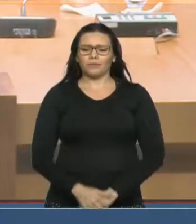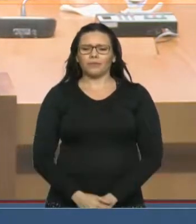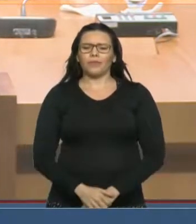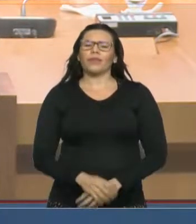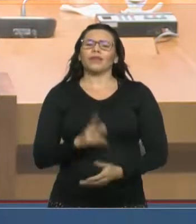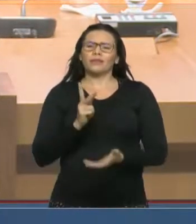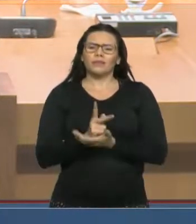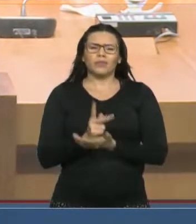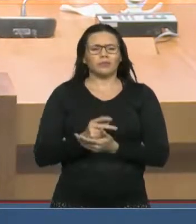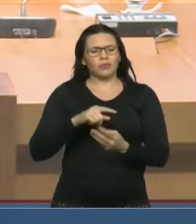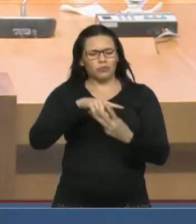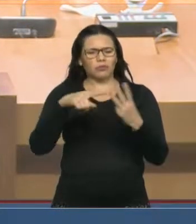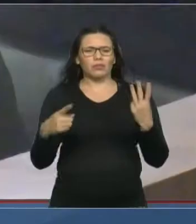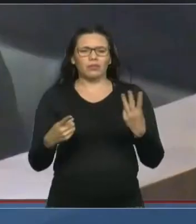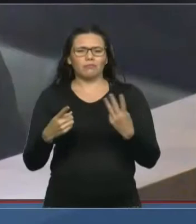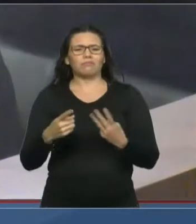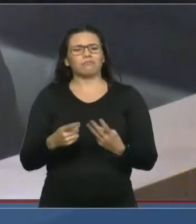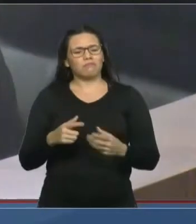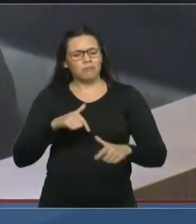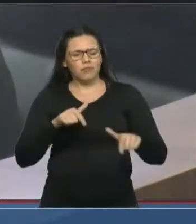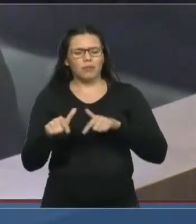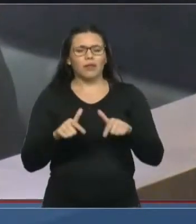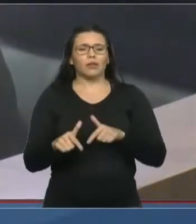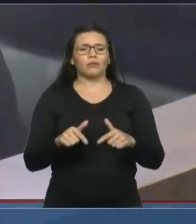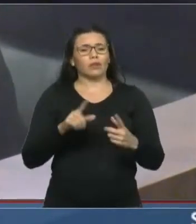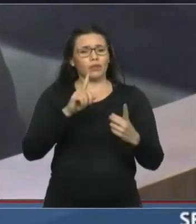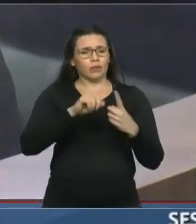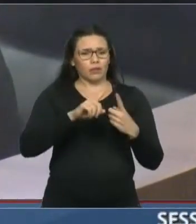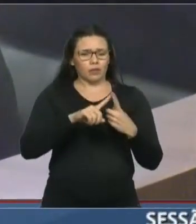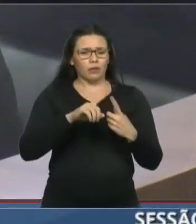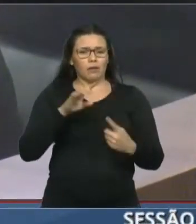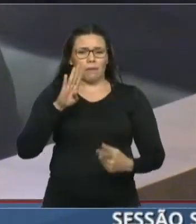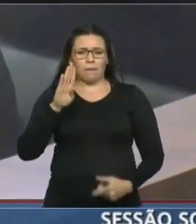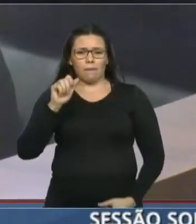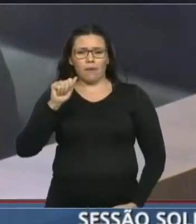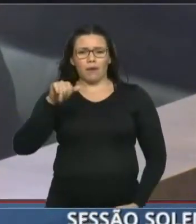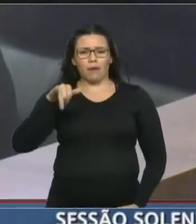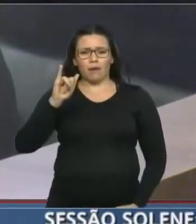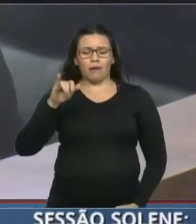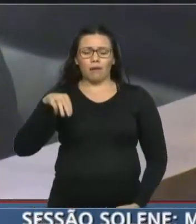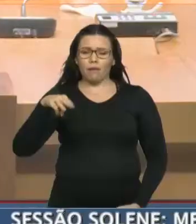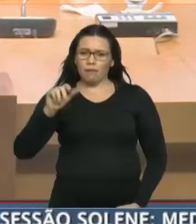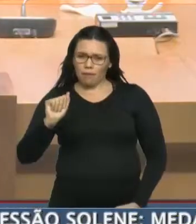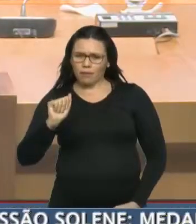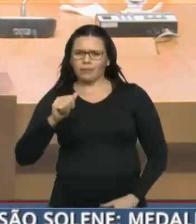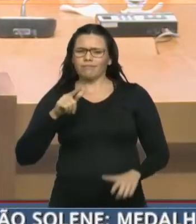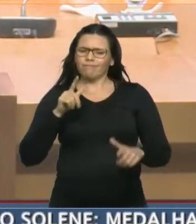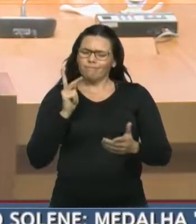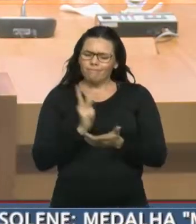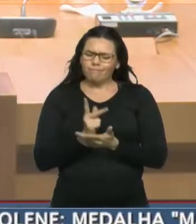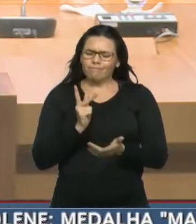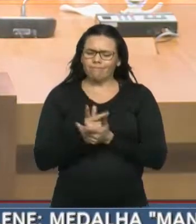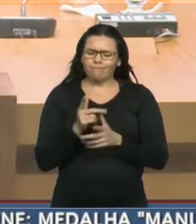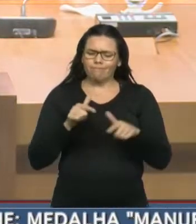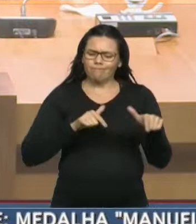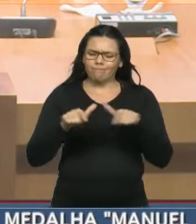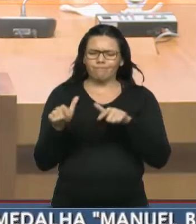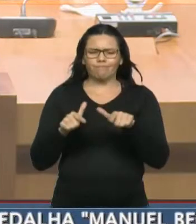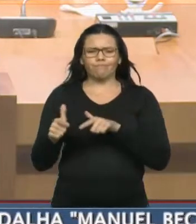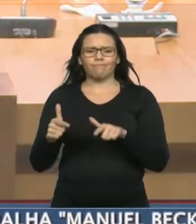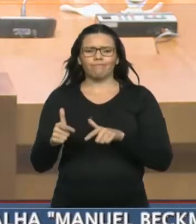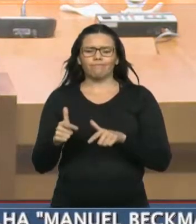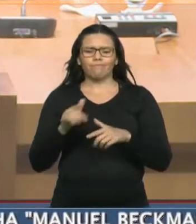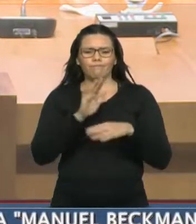à sociedade maranhense. Essa mesa aqui, ela mais uma vez, ela demonstra uma coisa que eu já estou até